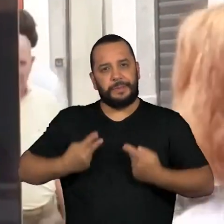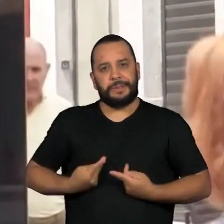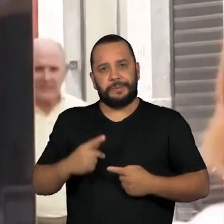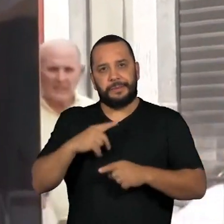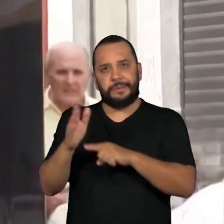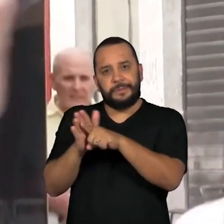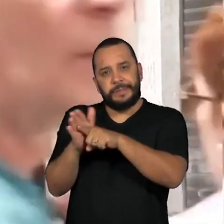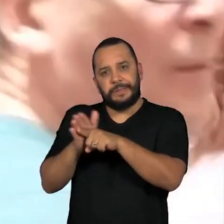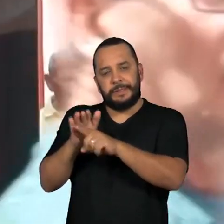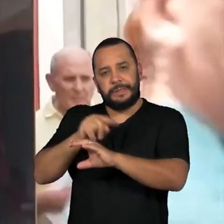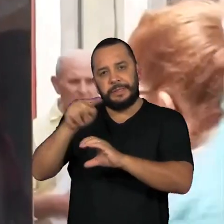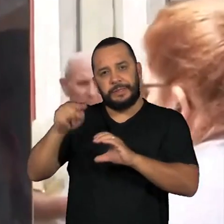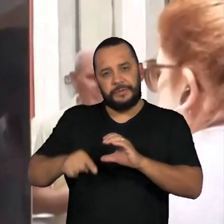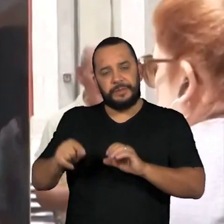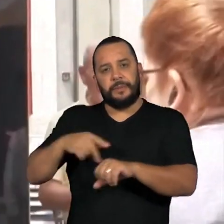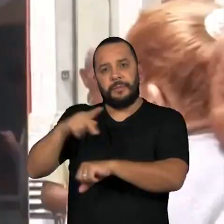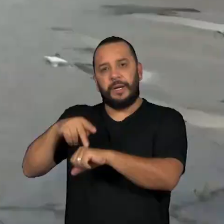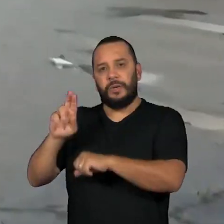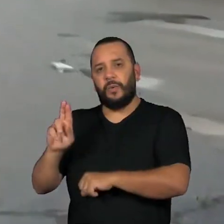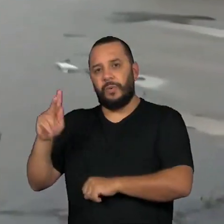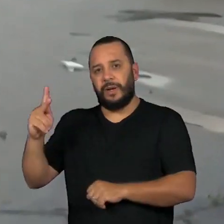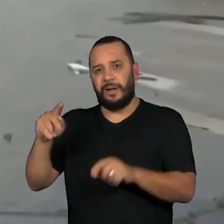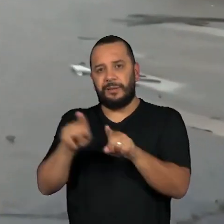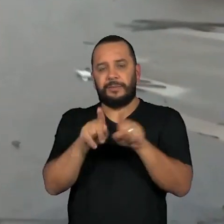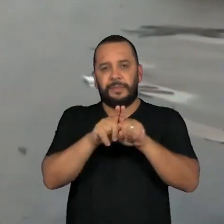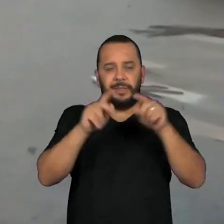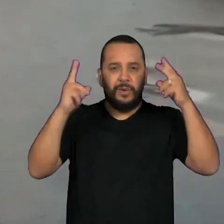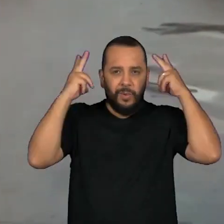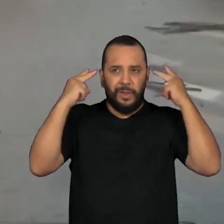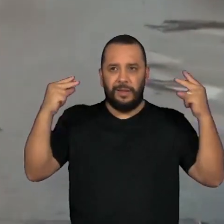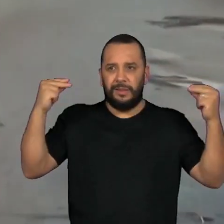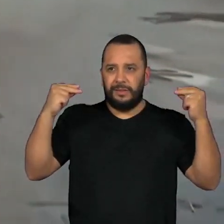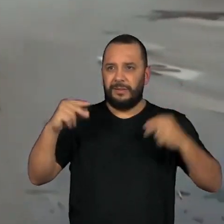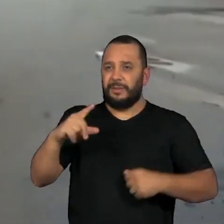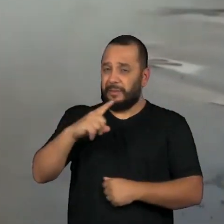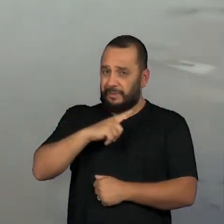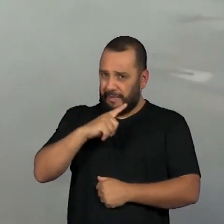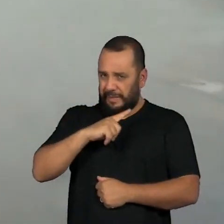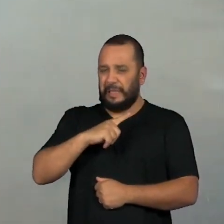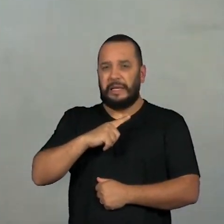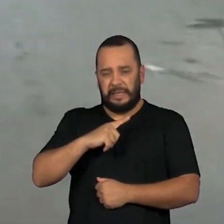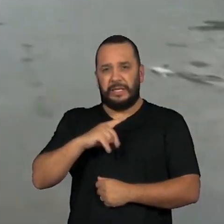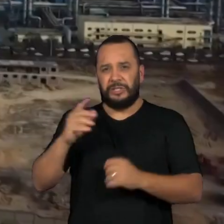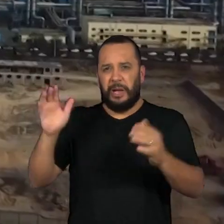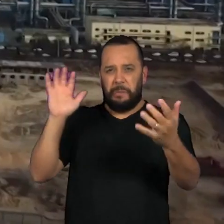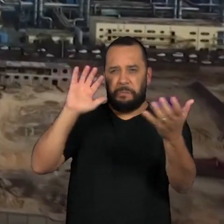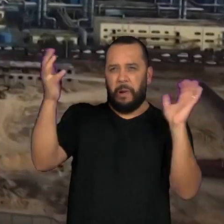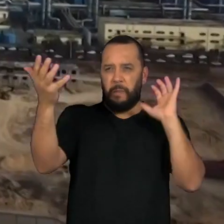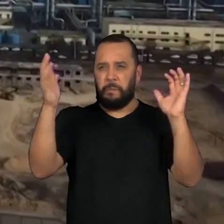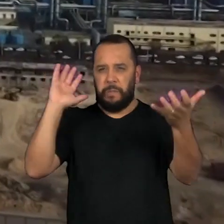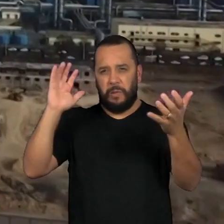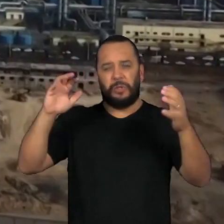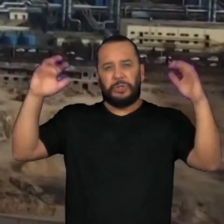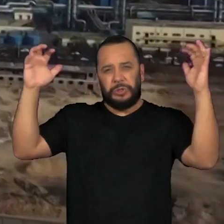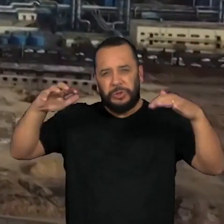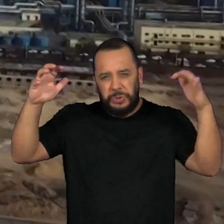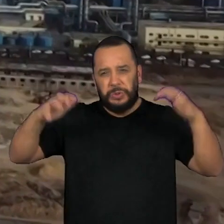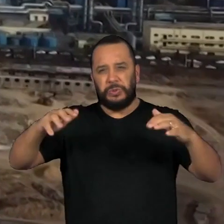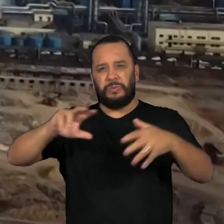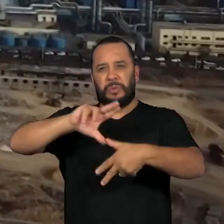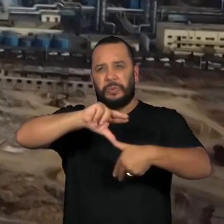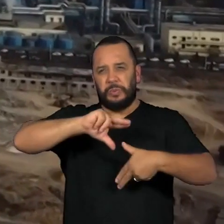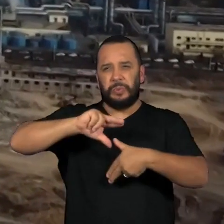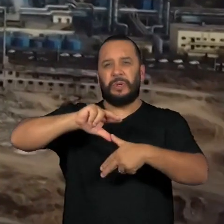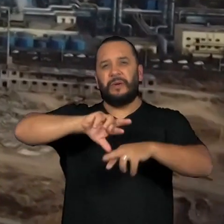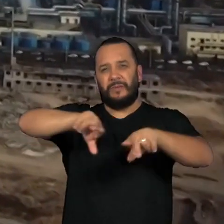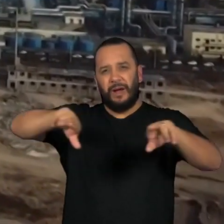por cientistas do Reino Unido e da Holanda, os eventos extremos registrados nas últimas semanas se tornaram mais graves devido